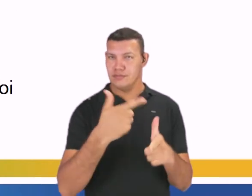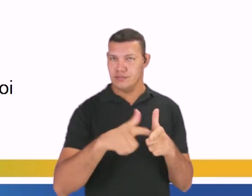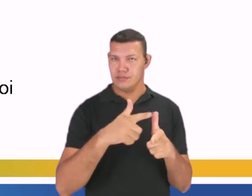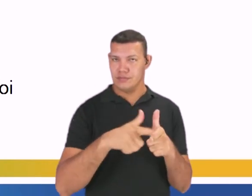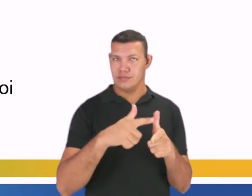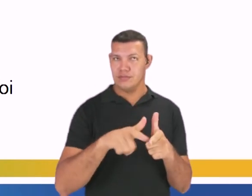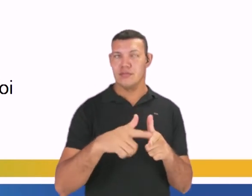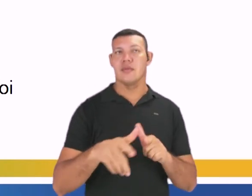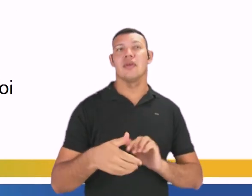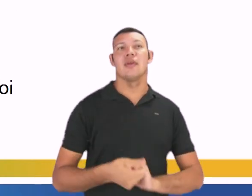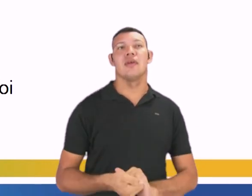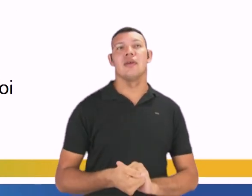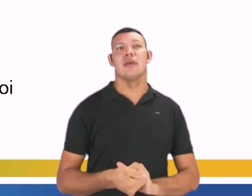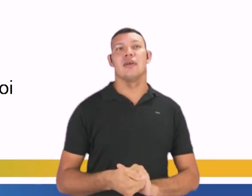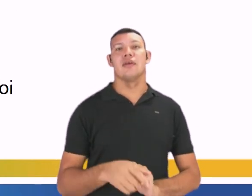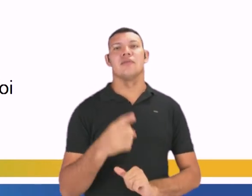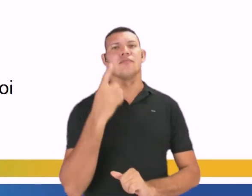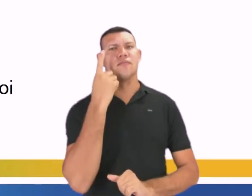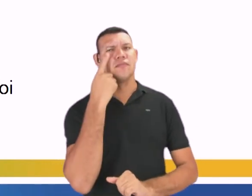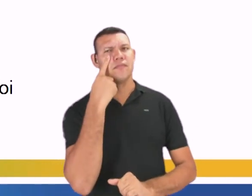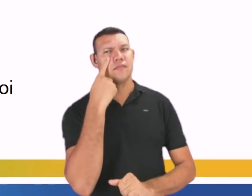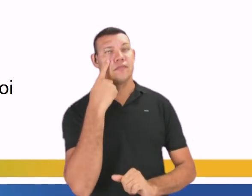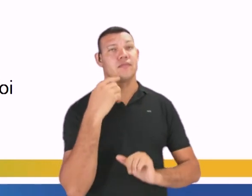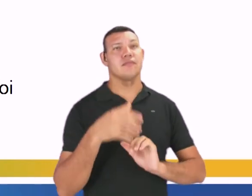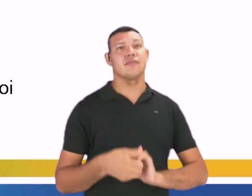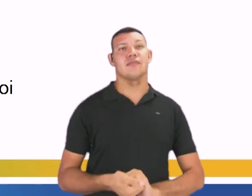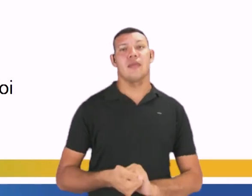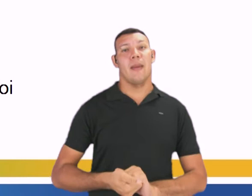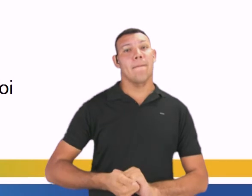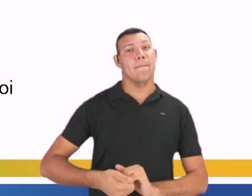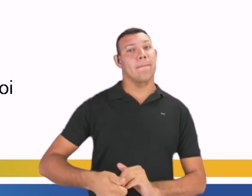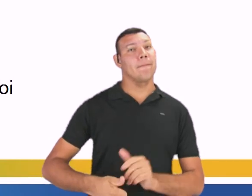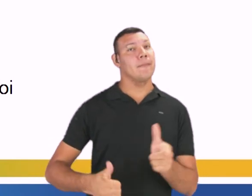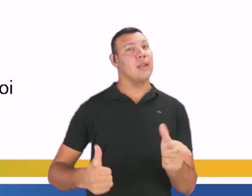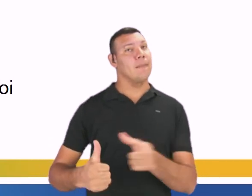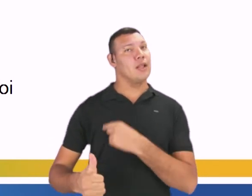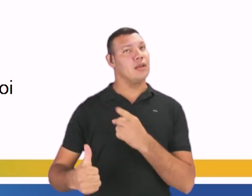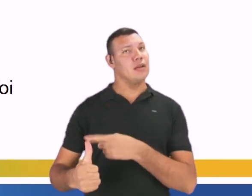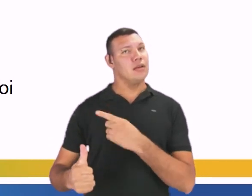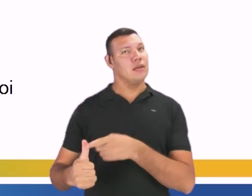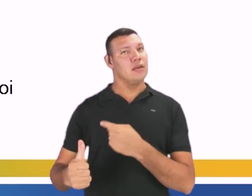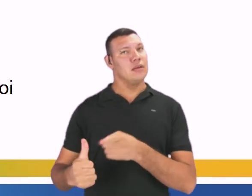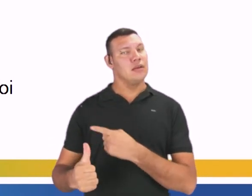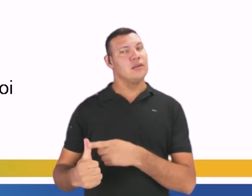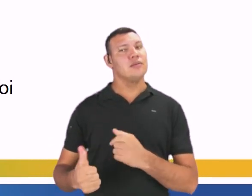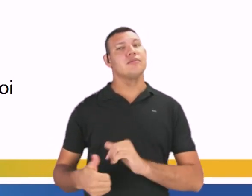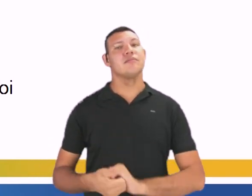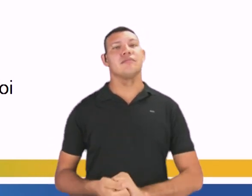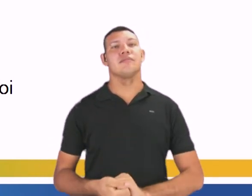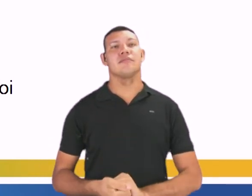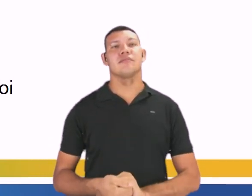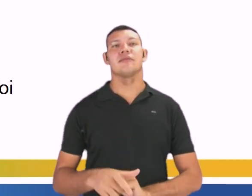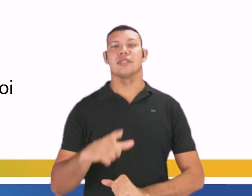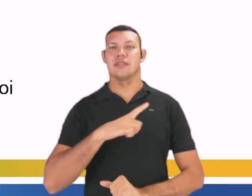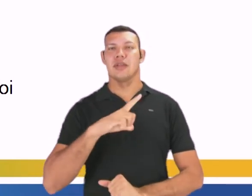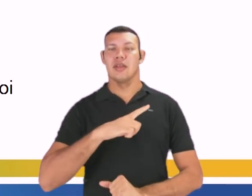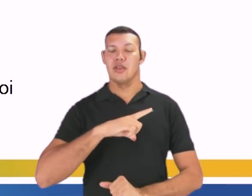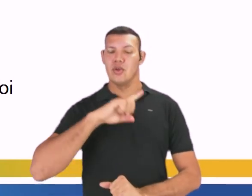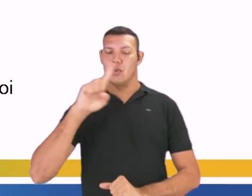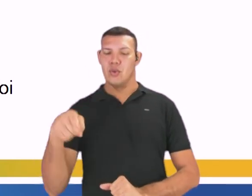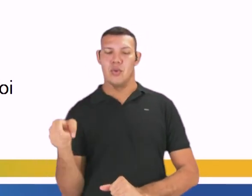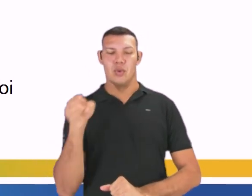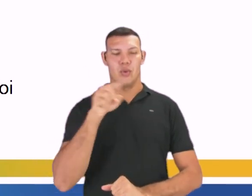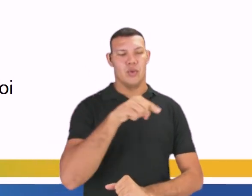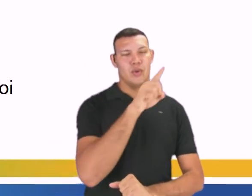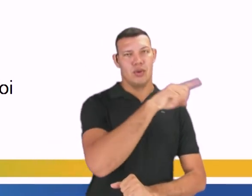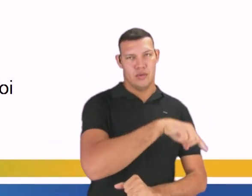Então observe a resolução que nós vamos primeiro, como nós temos uma função dada